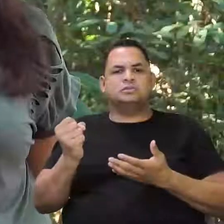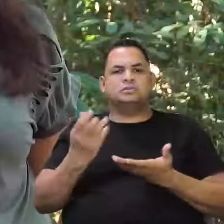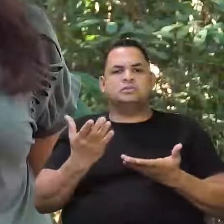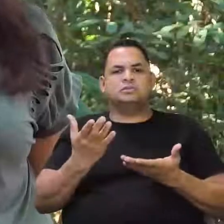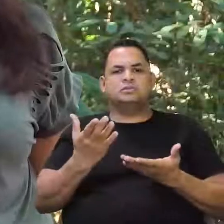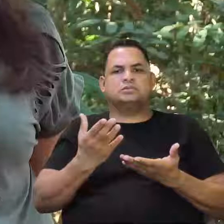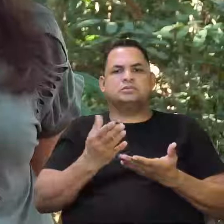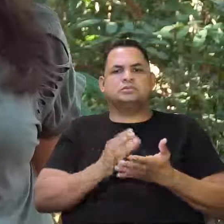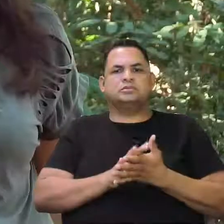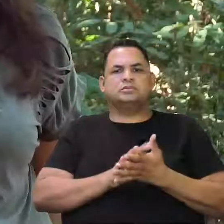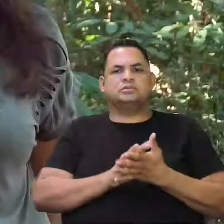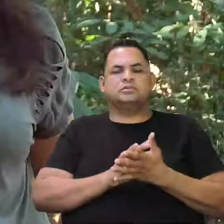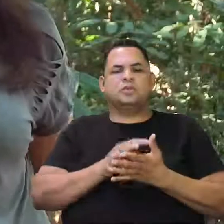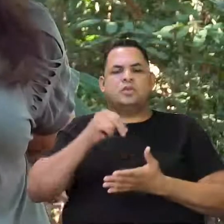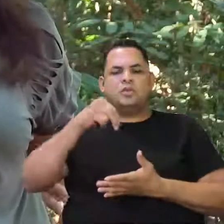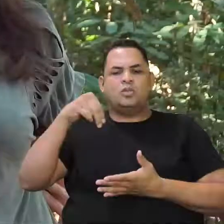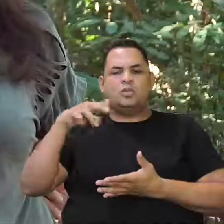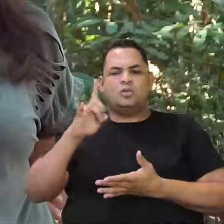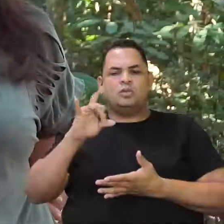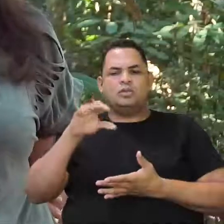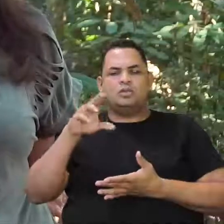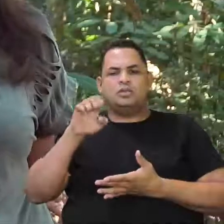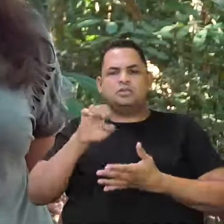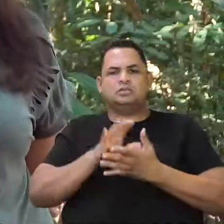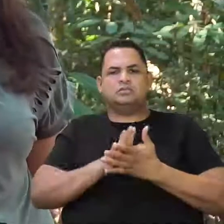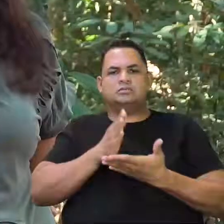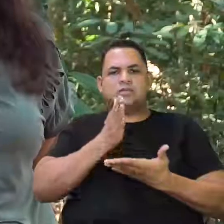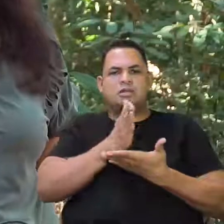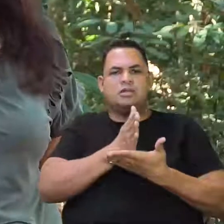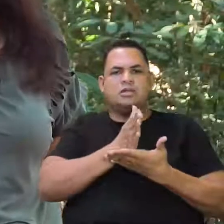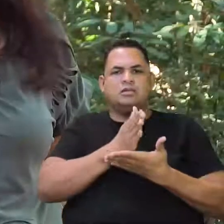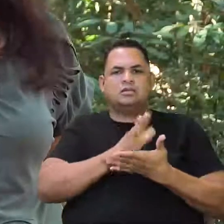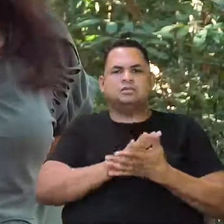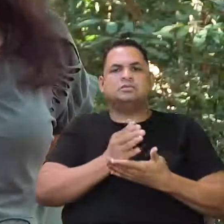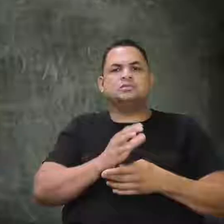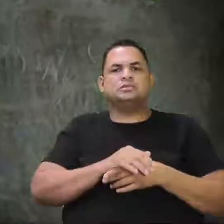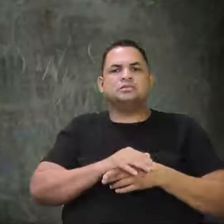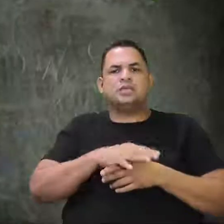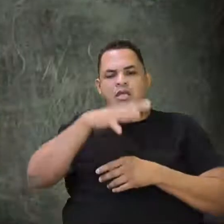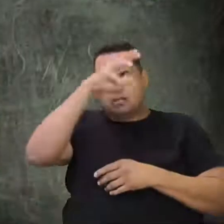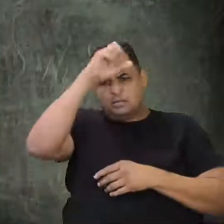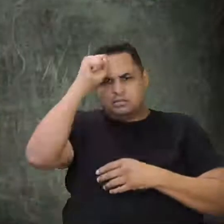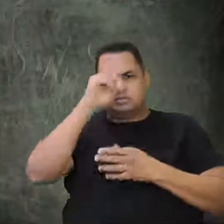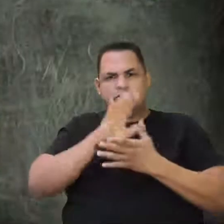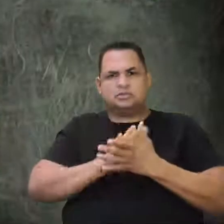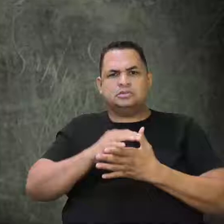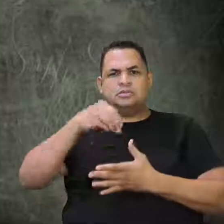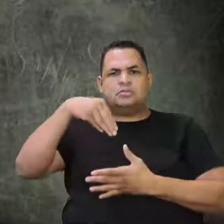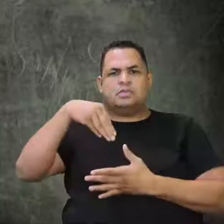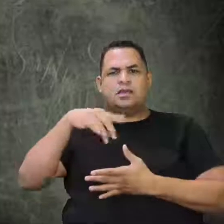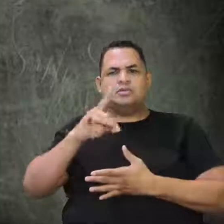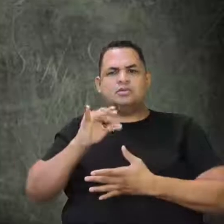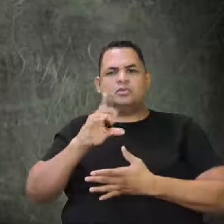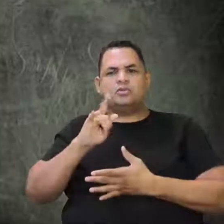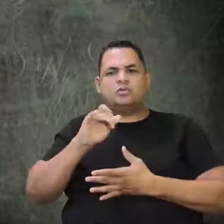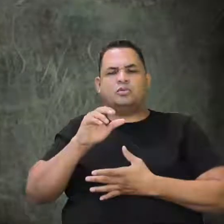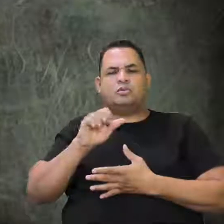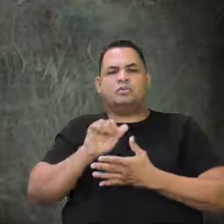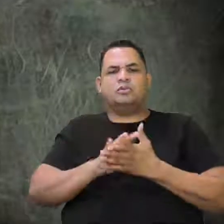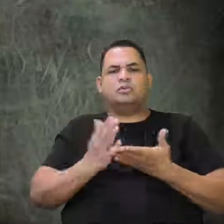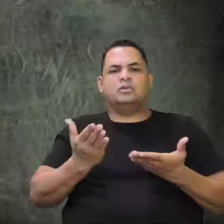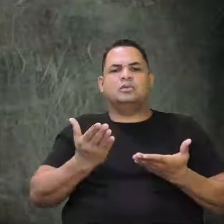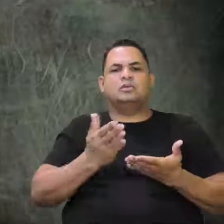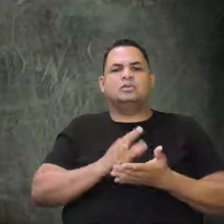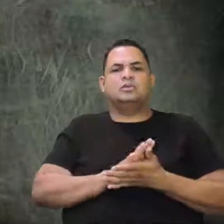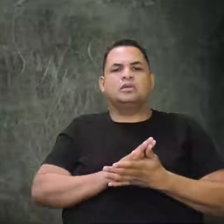também no extremo nordeste, próximo da divisa com o estado do Amazonas e do Mato Grosso. A professora bióloga Malu